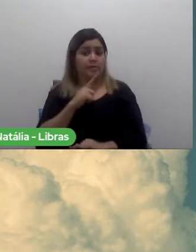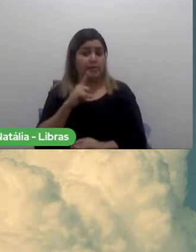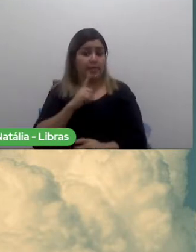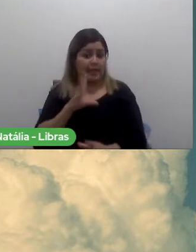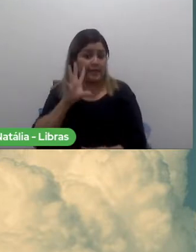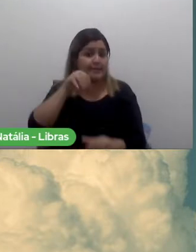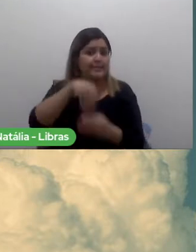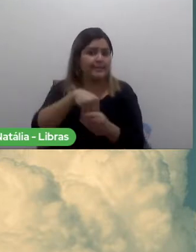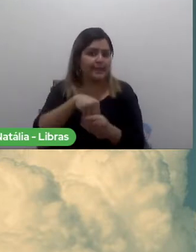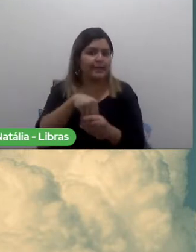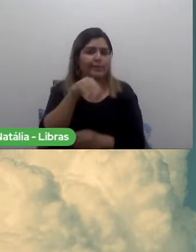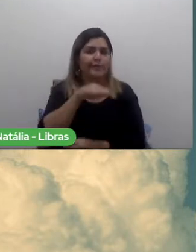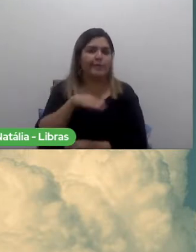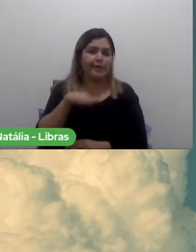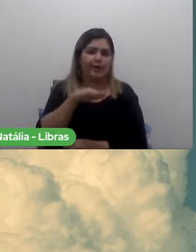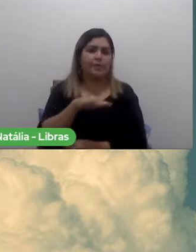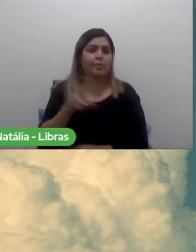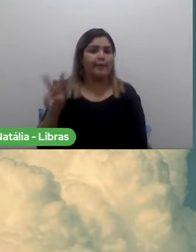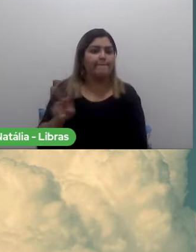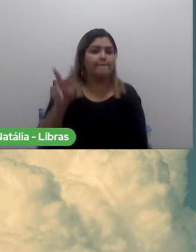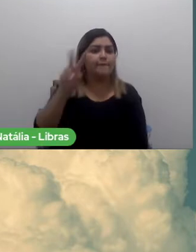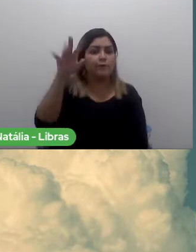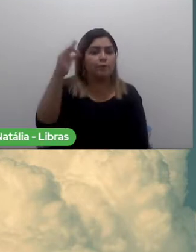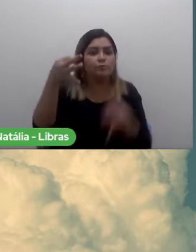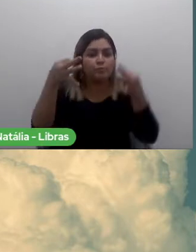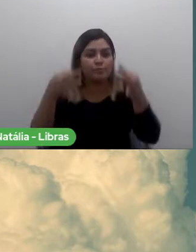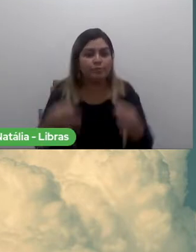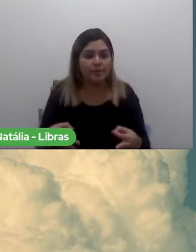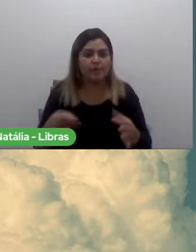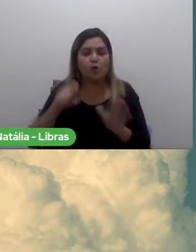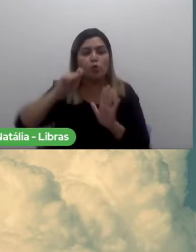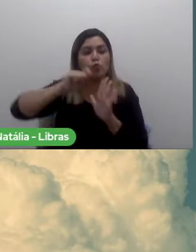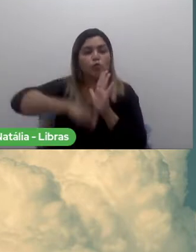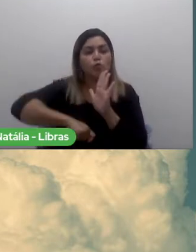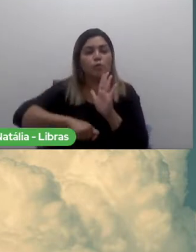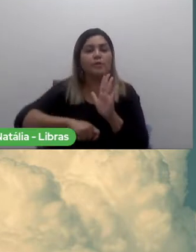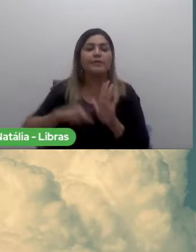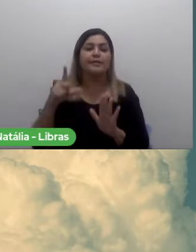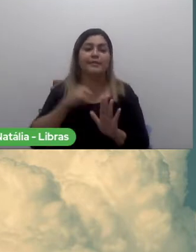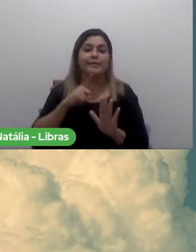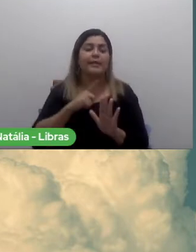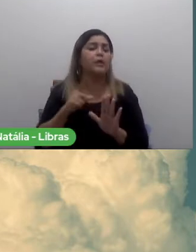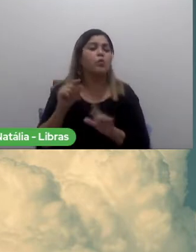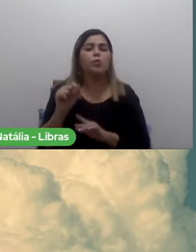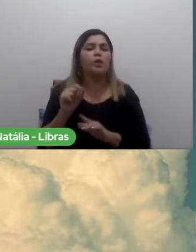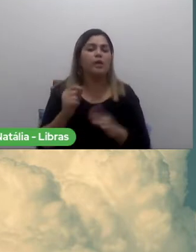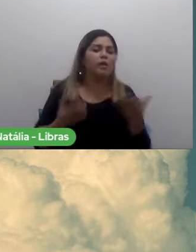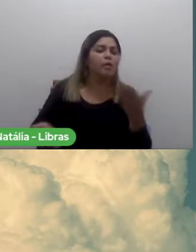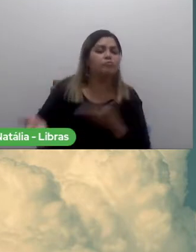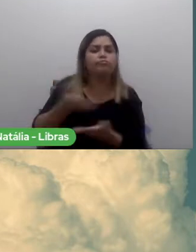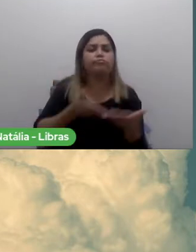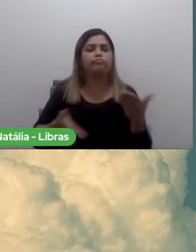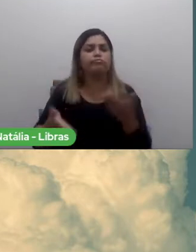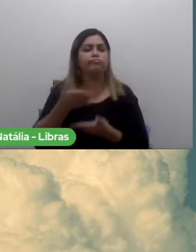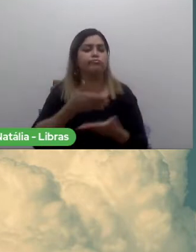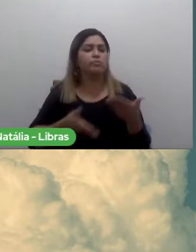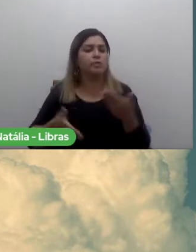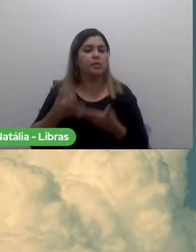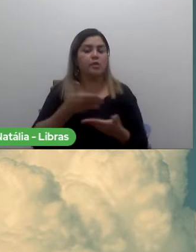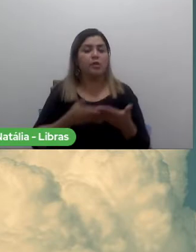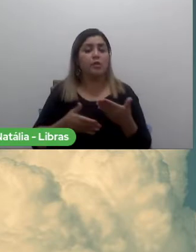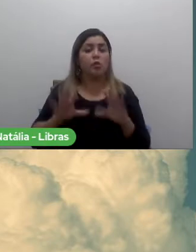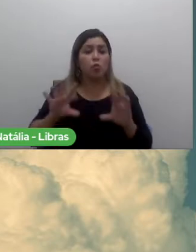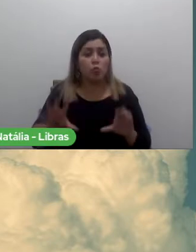gente reconhece o valor dela. Mais do que uma documentação, o Path to Production é uma dinâmica que faz o time